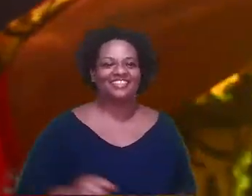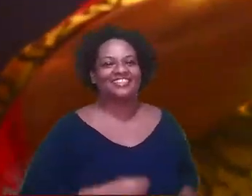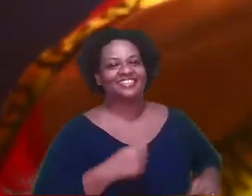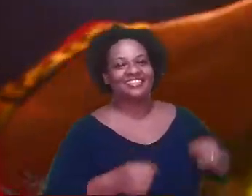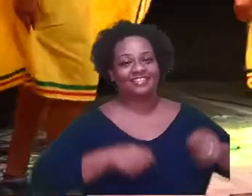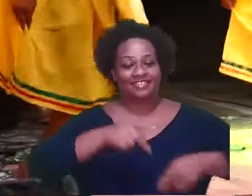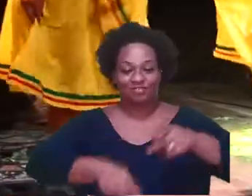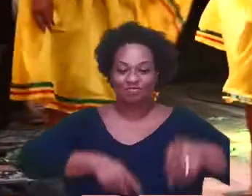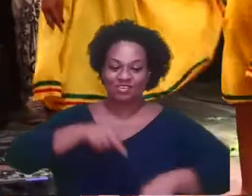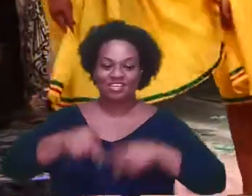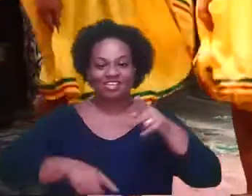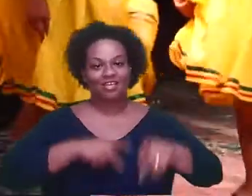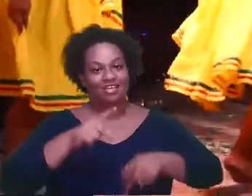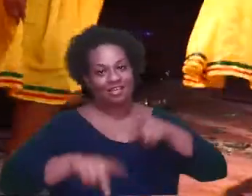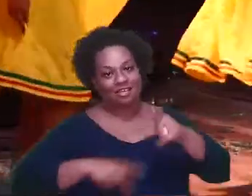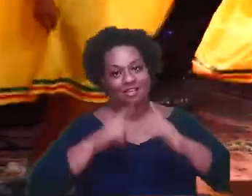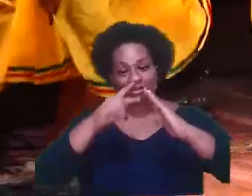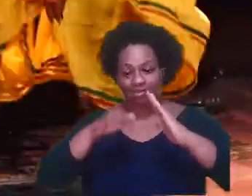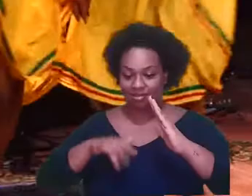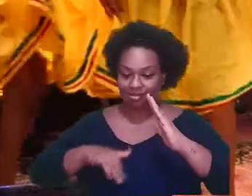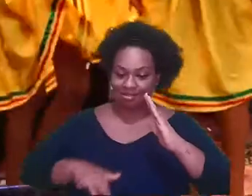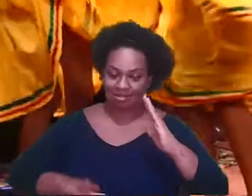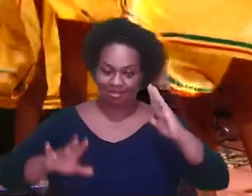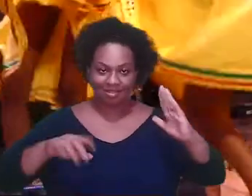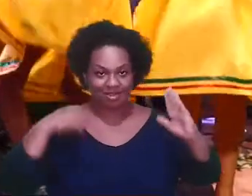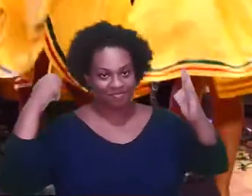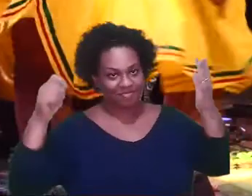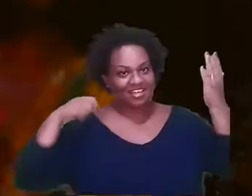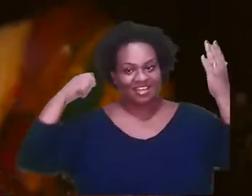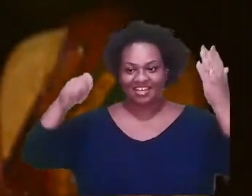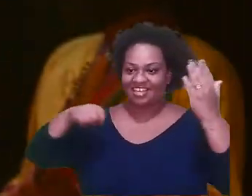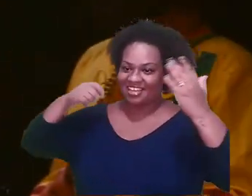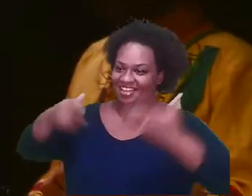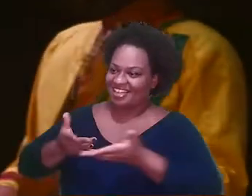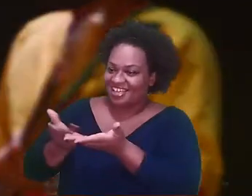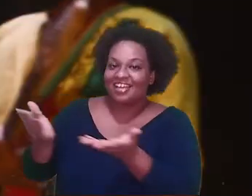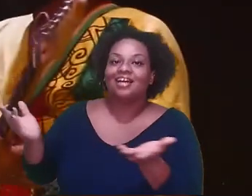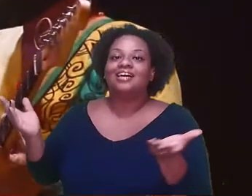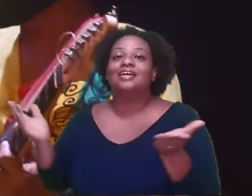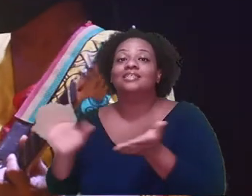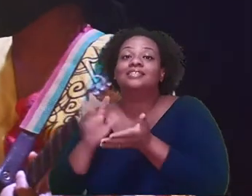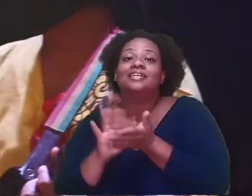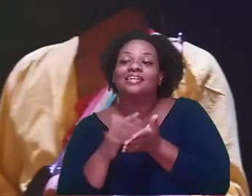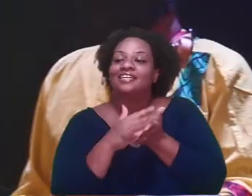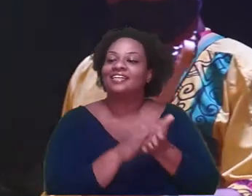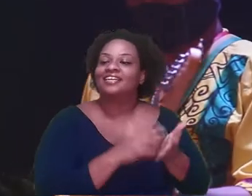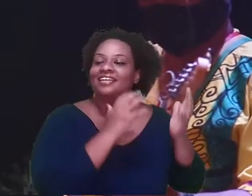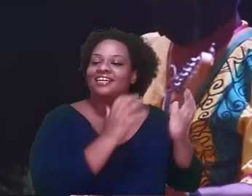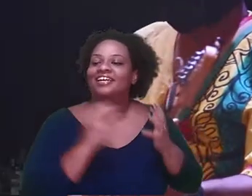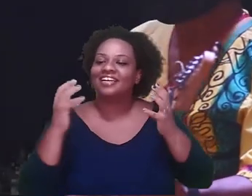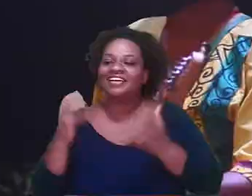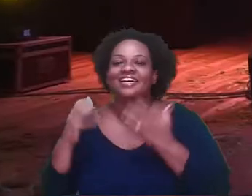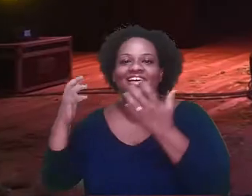lá que coco é ele. É o coco de Umbigada. Diga lá que coco é ele. É o coco de Umbigada. Vou digo o nome desse